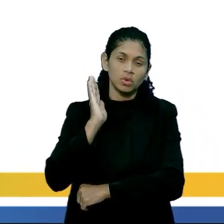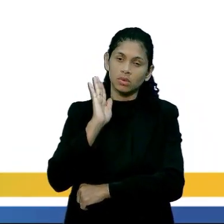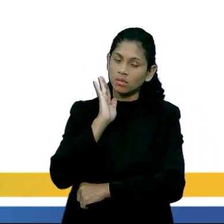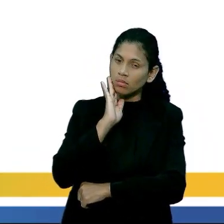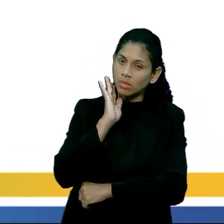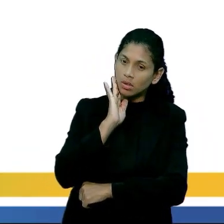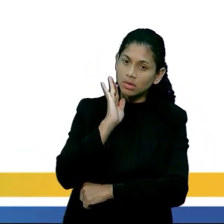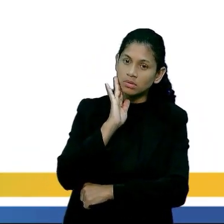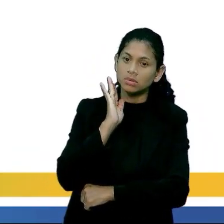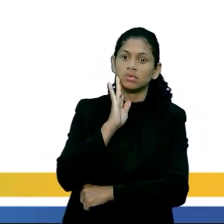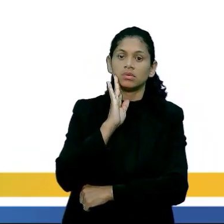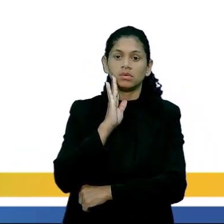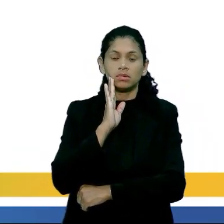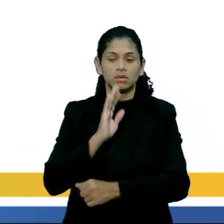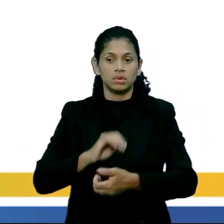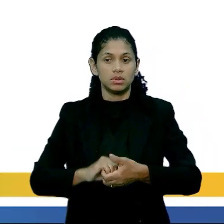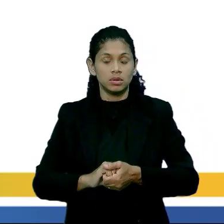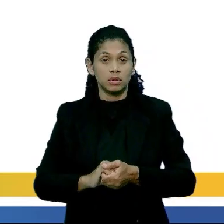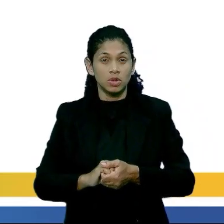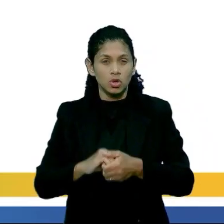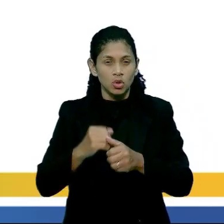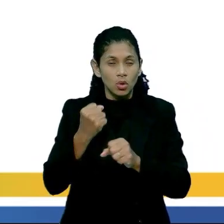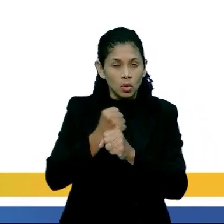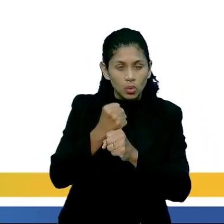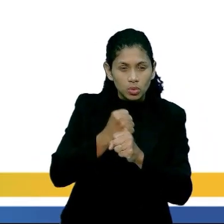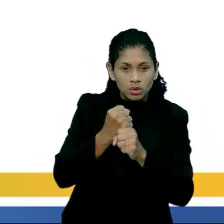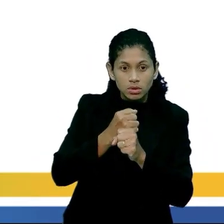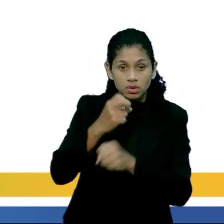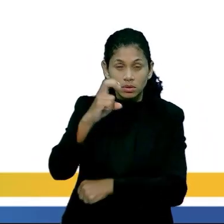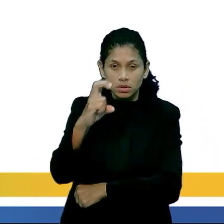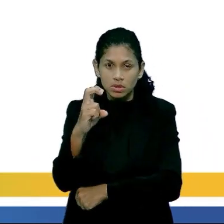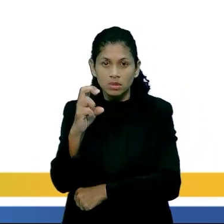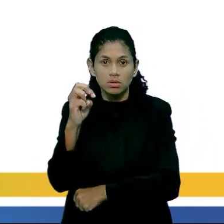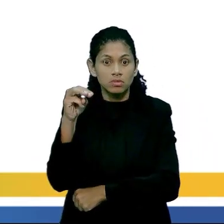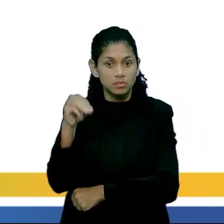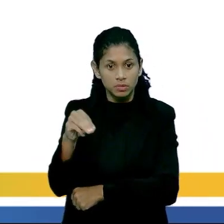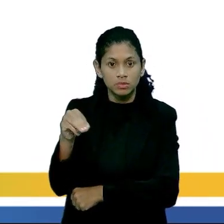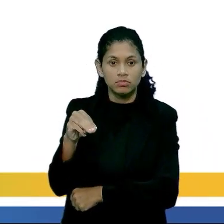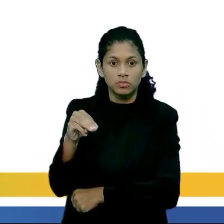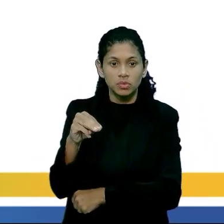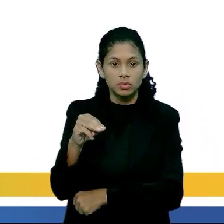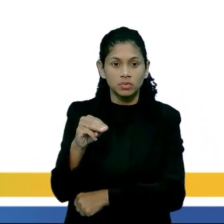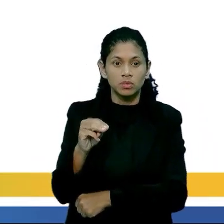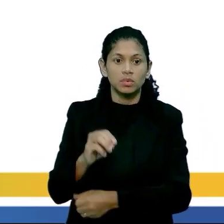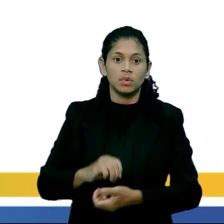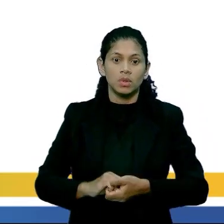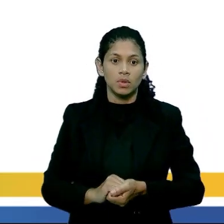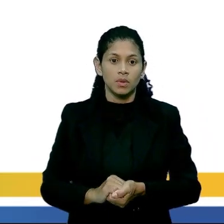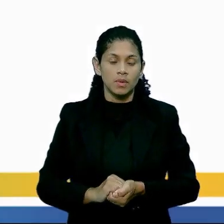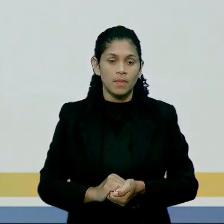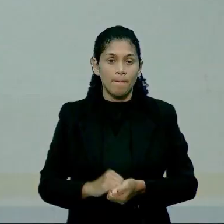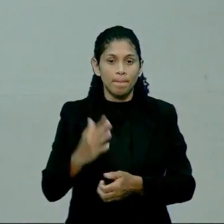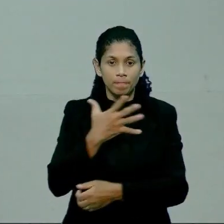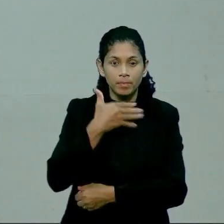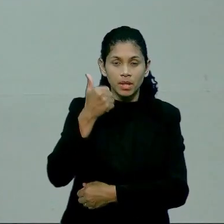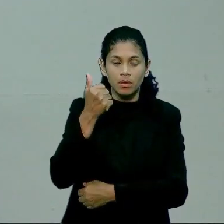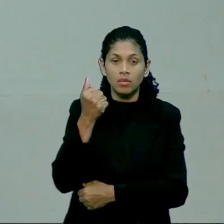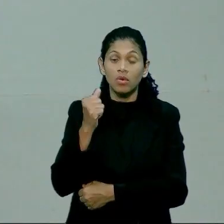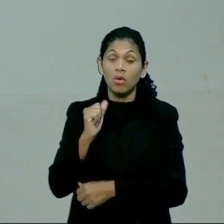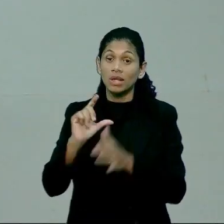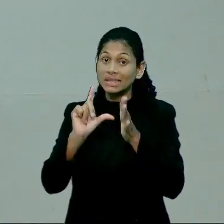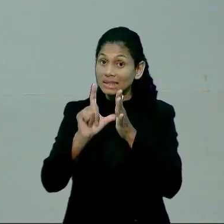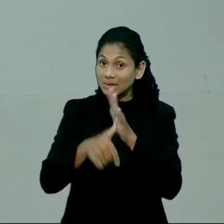forte intensidade com duração de 5 minutos e melhora após repouso e uso de vasodilatadores